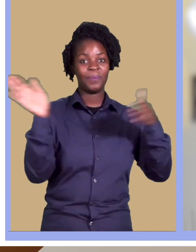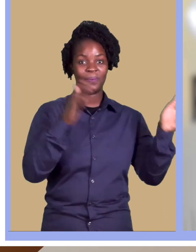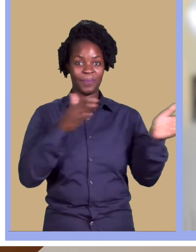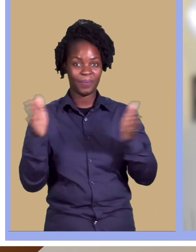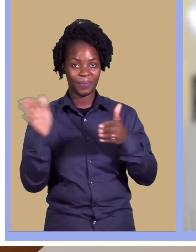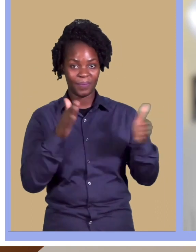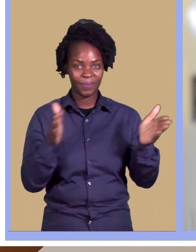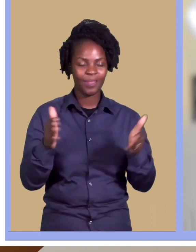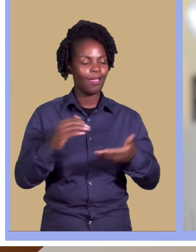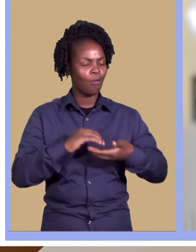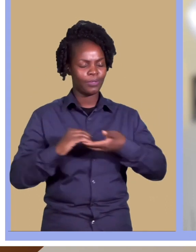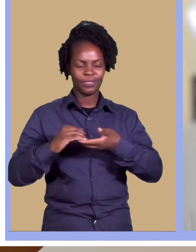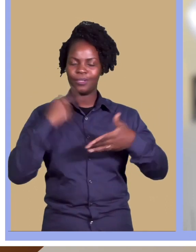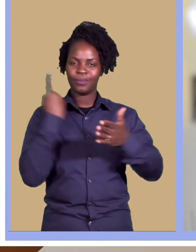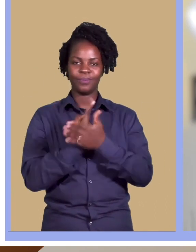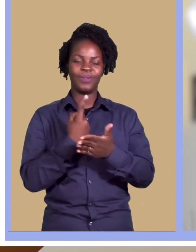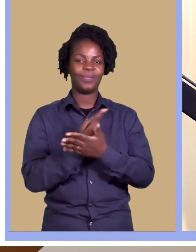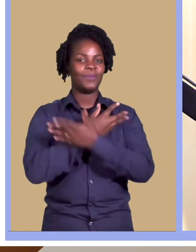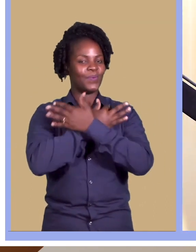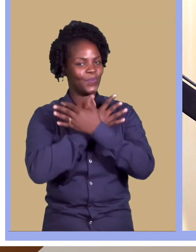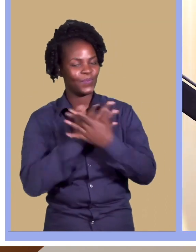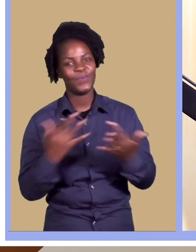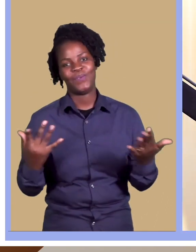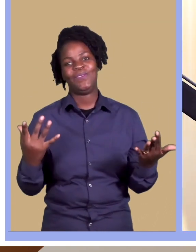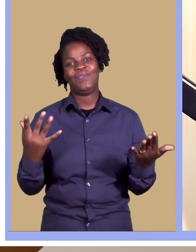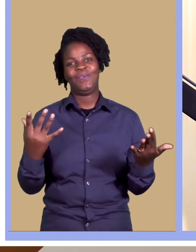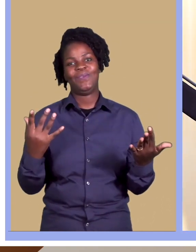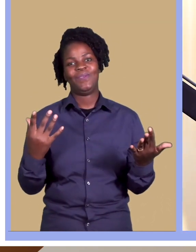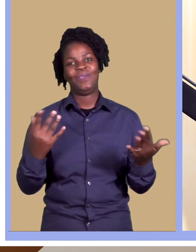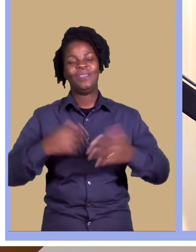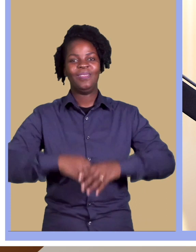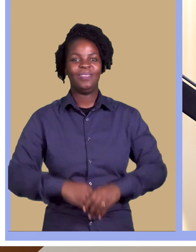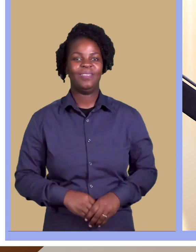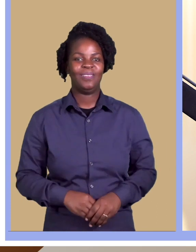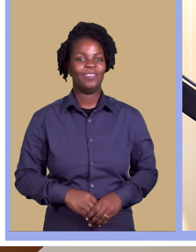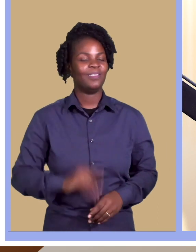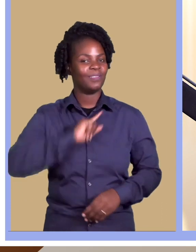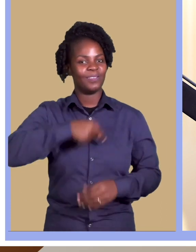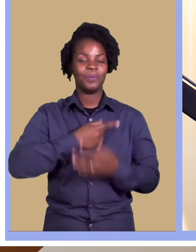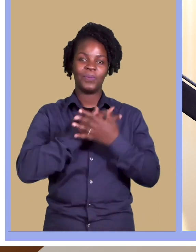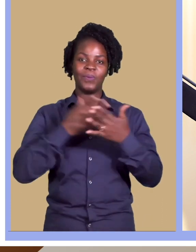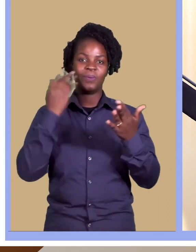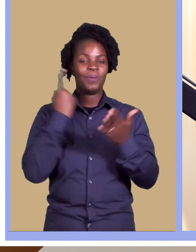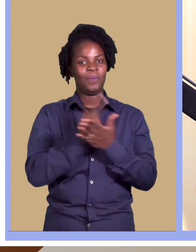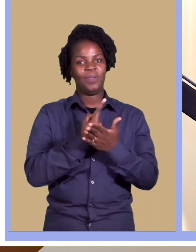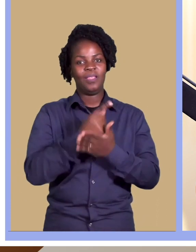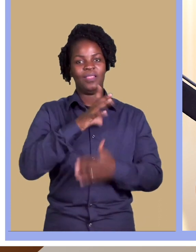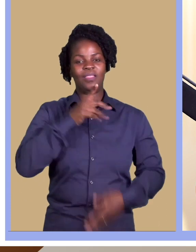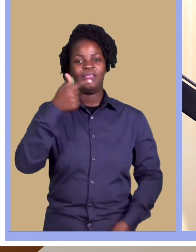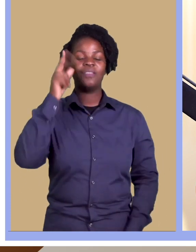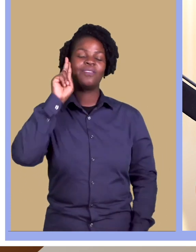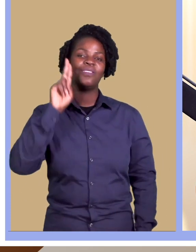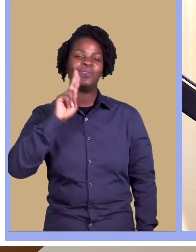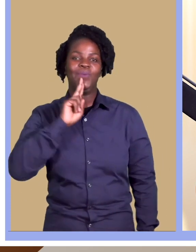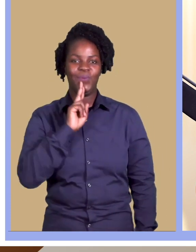Né? Exatamente. Para nós é importante também ter a TV Surdo a liderar, a mostrar essa capacidade de liderança, a mostrar essa